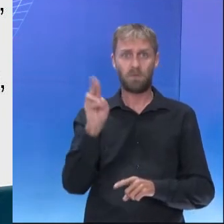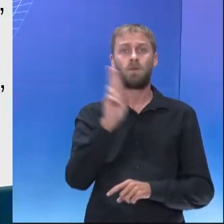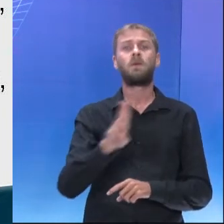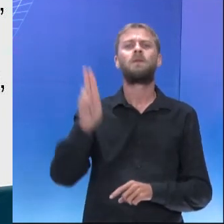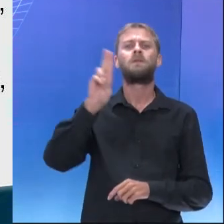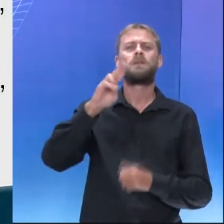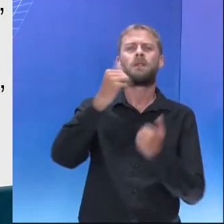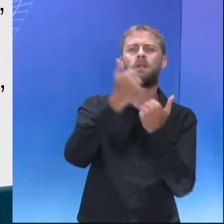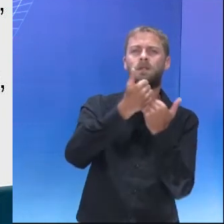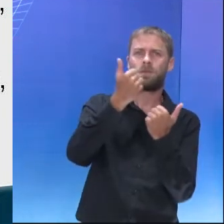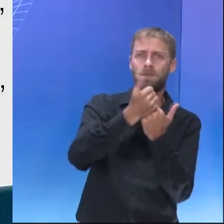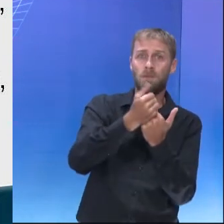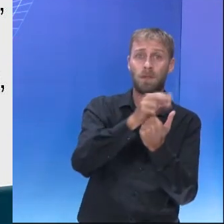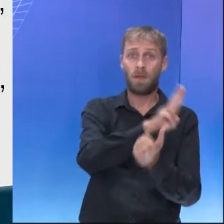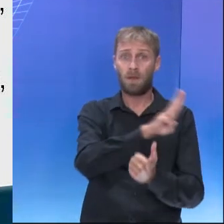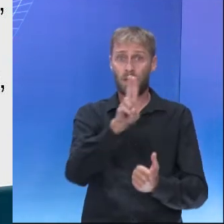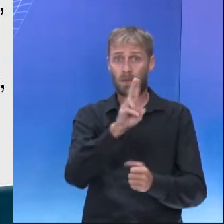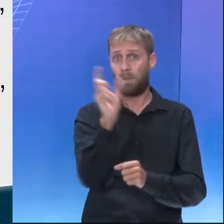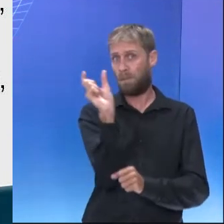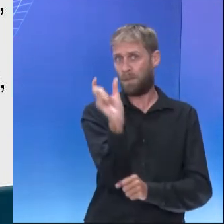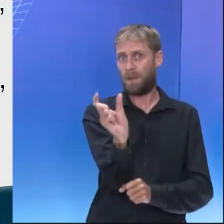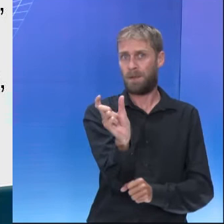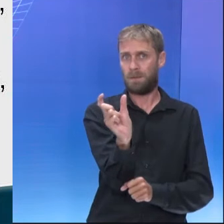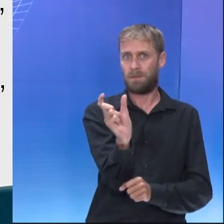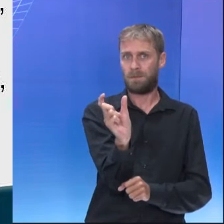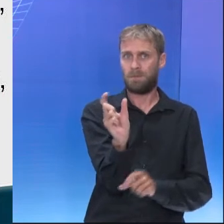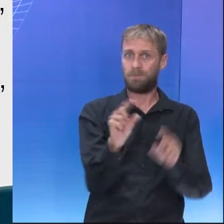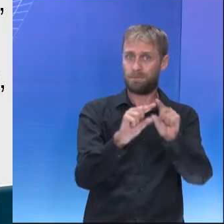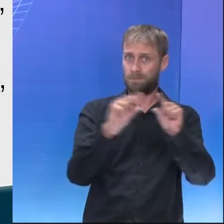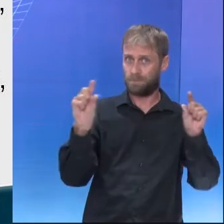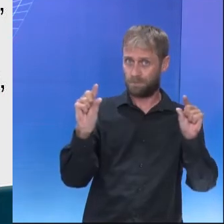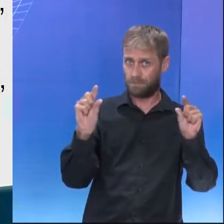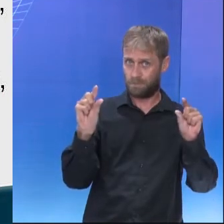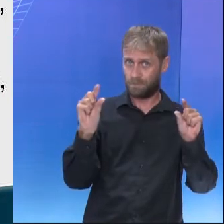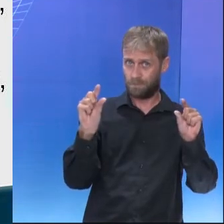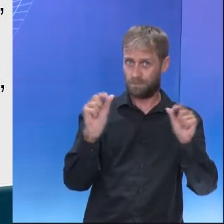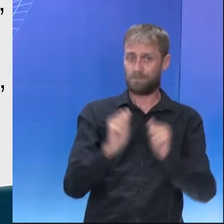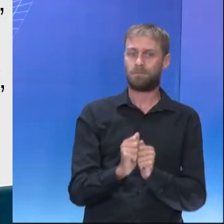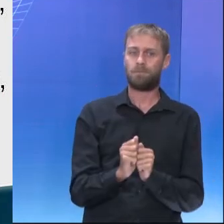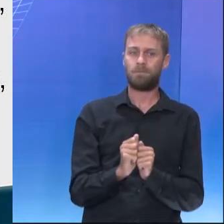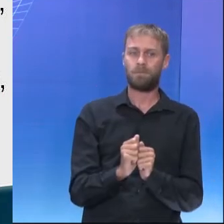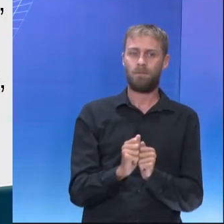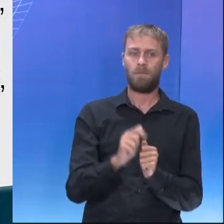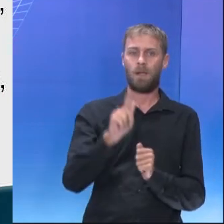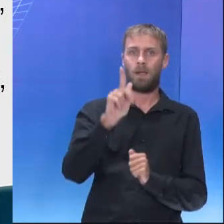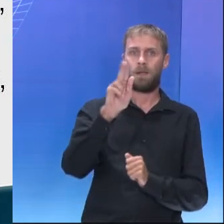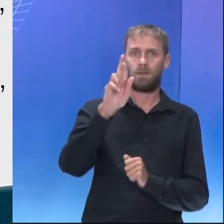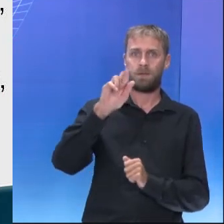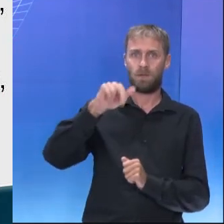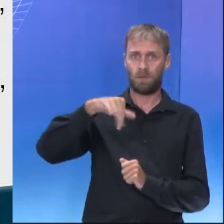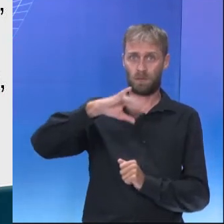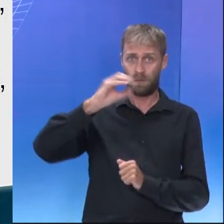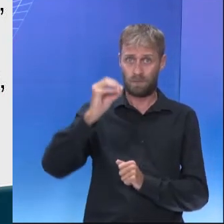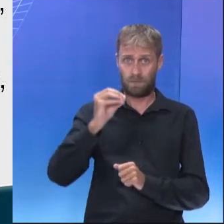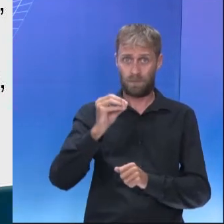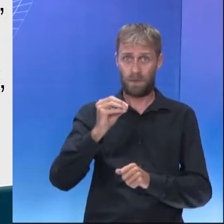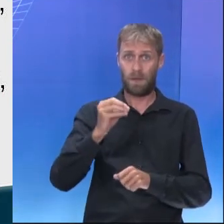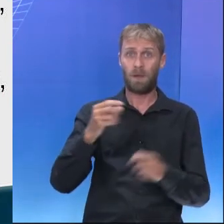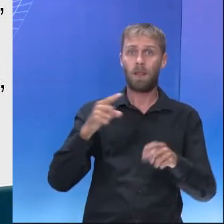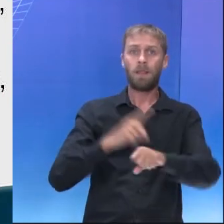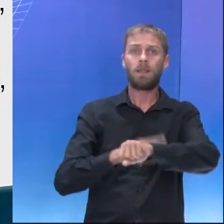Para substituir um nome em uma sentença. Gerund, the present